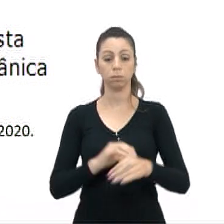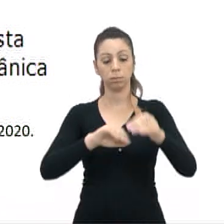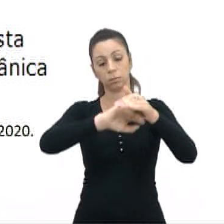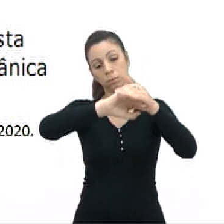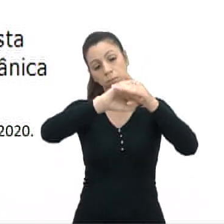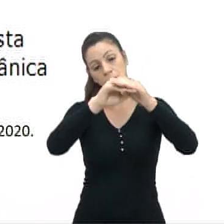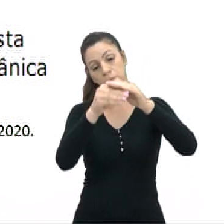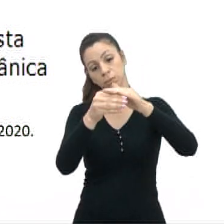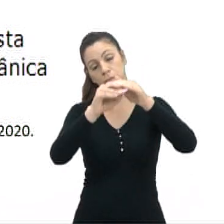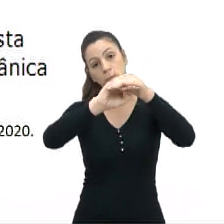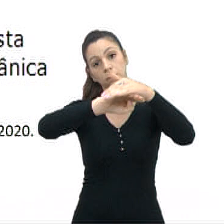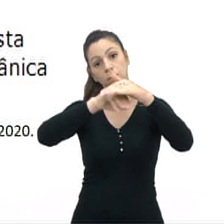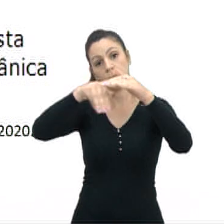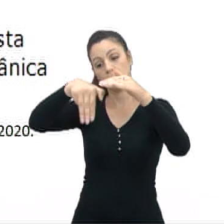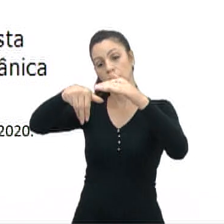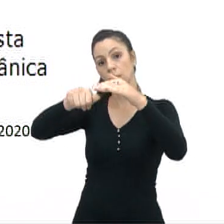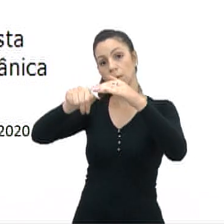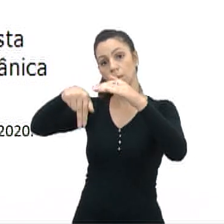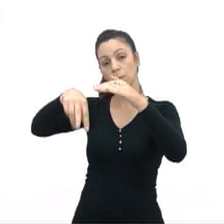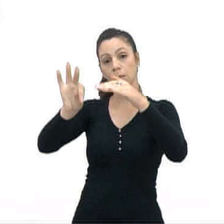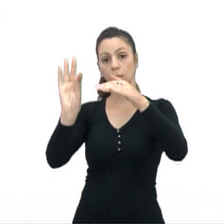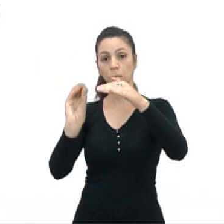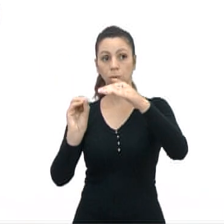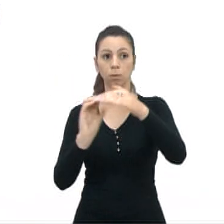nós temos a camada manto.